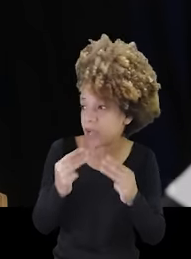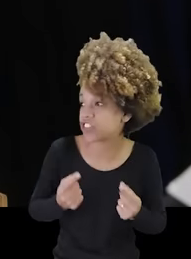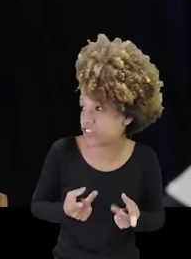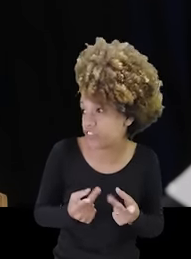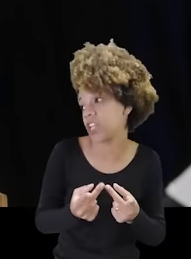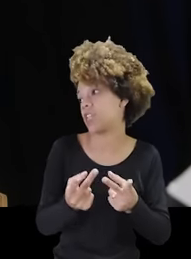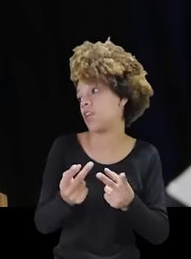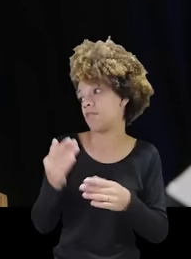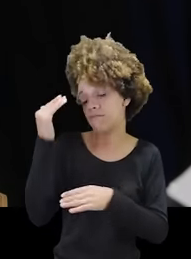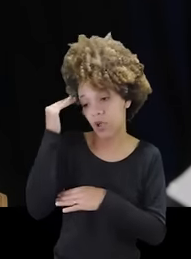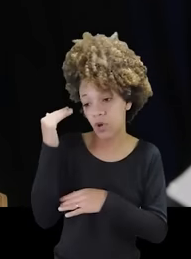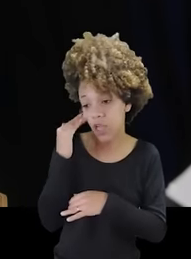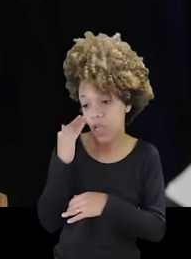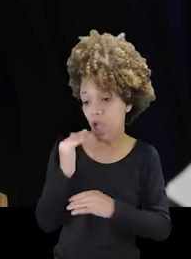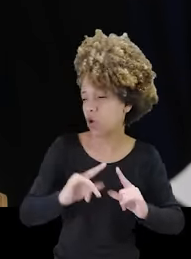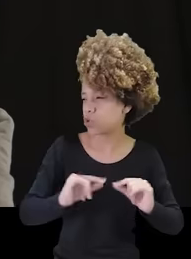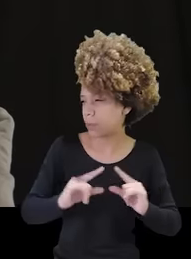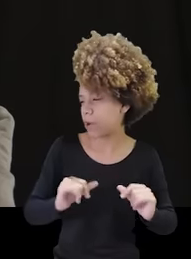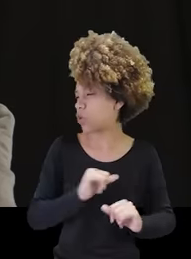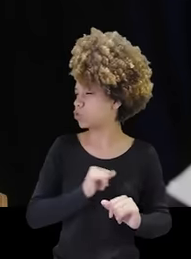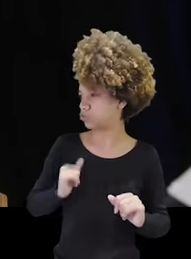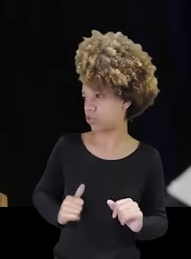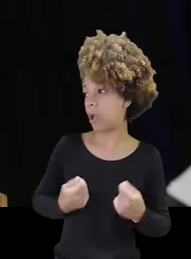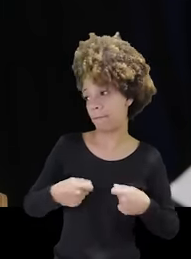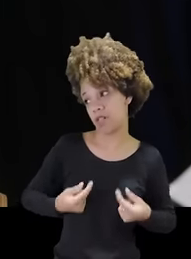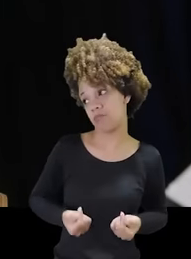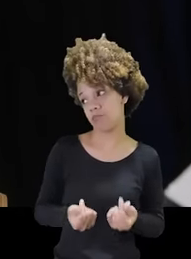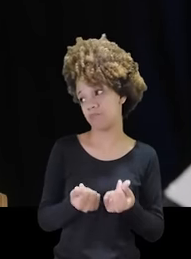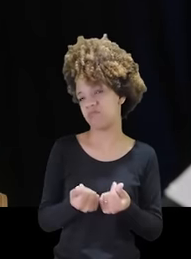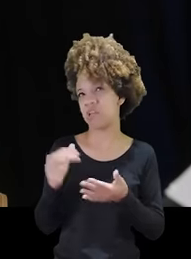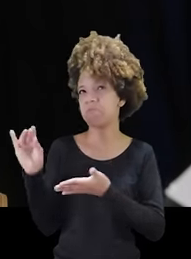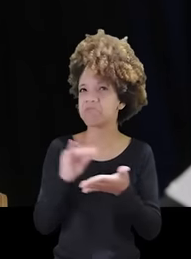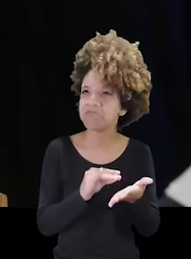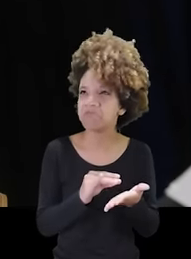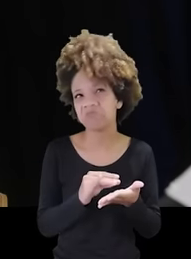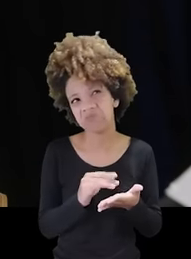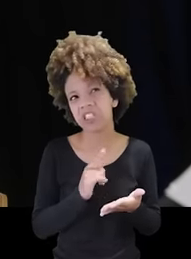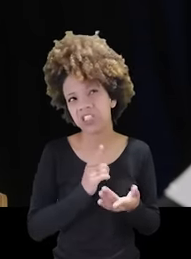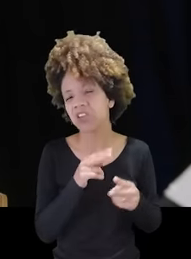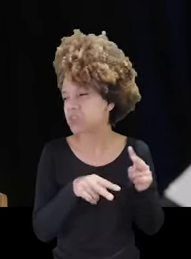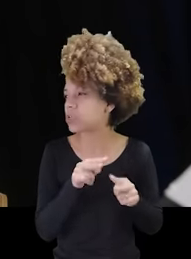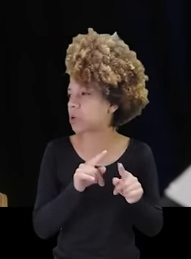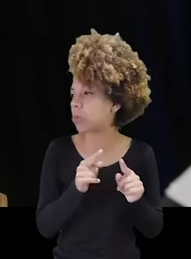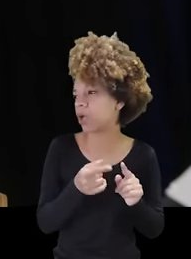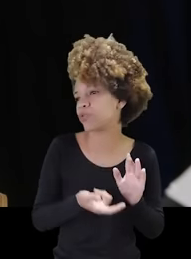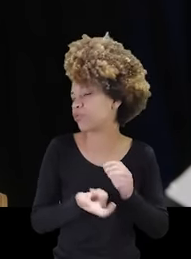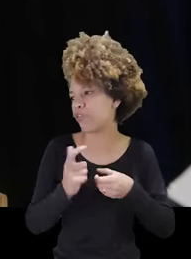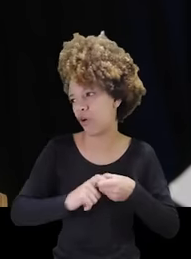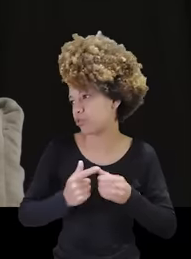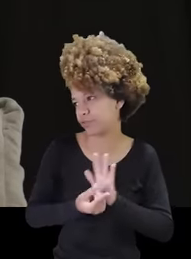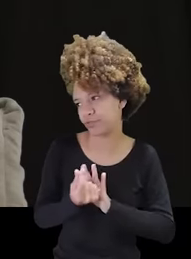álbum na Coreia no máximo Japão né China tem que dar dinheiro portal para fora dava visualização mas não retorna